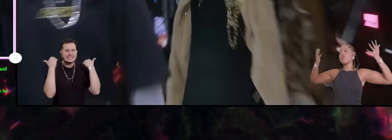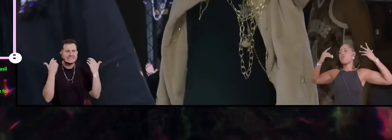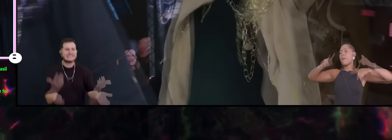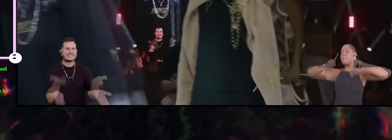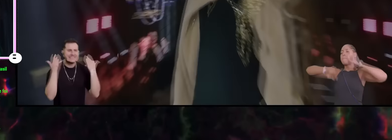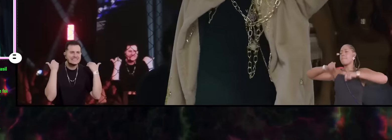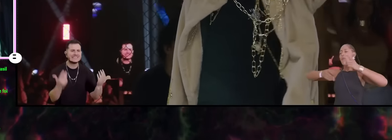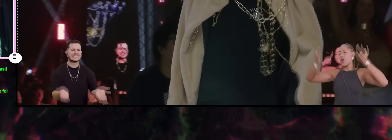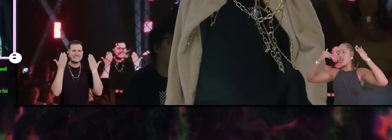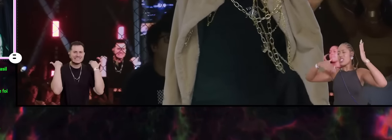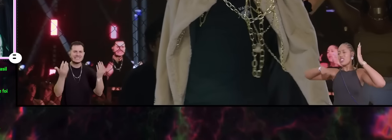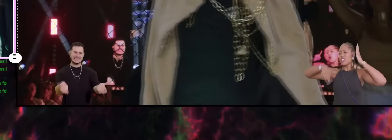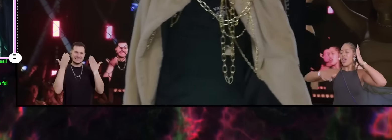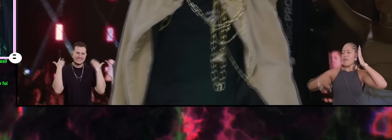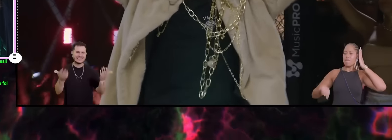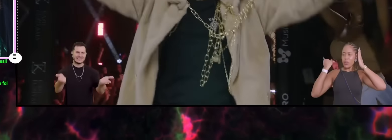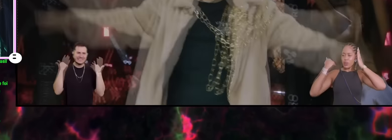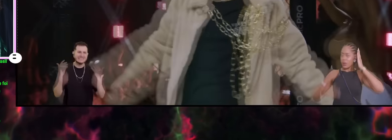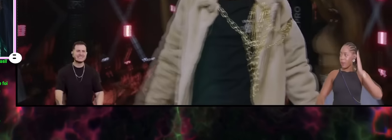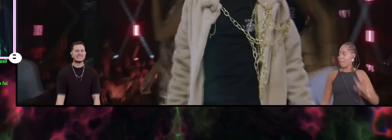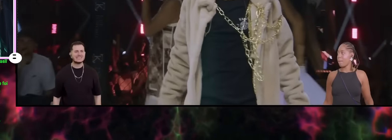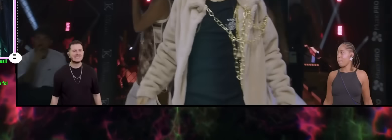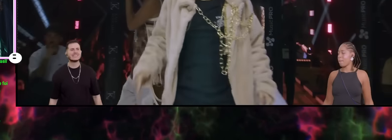porra, DJ.